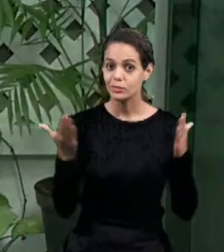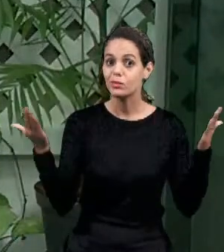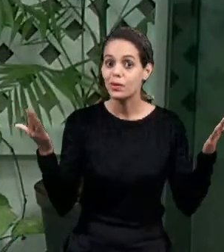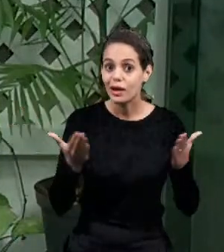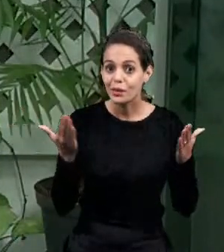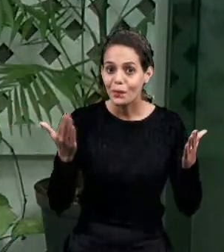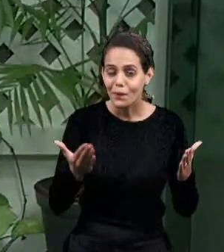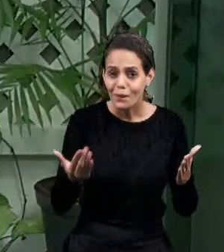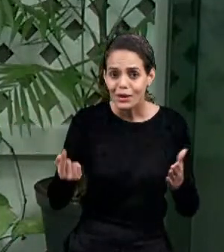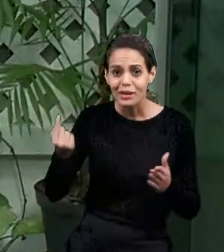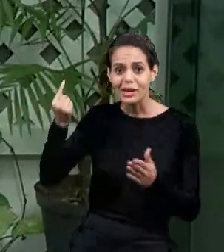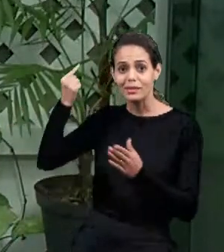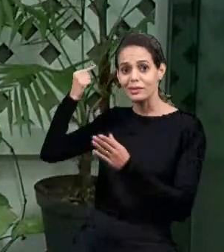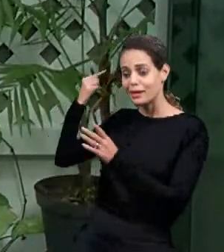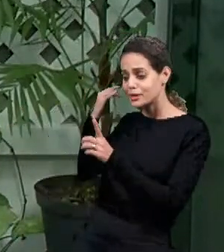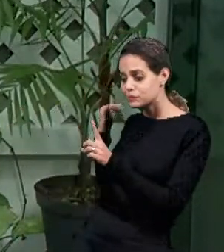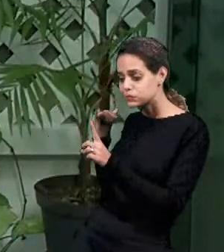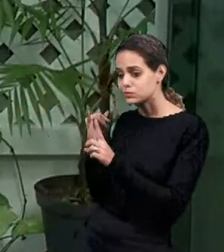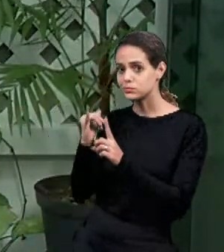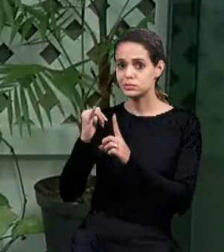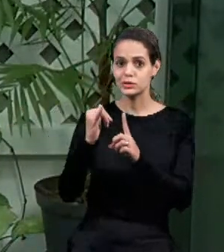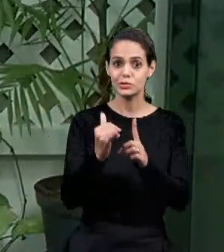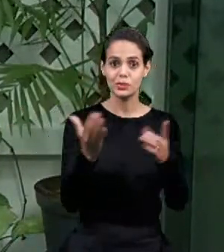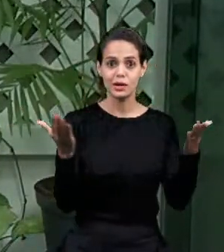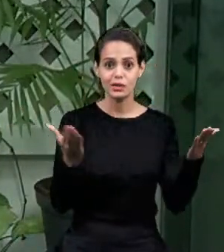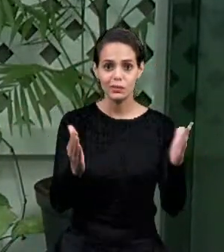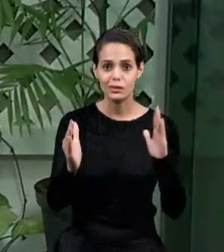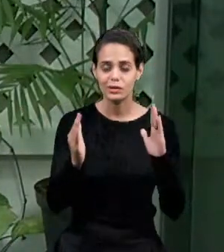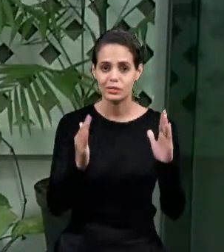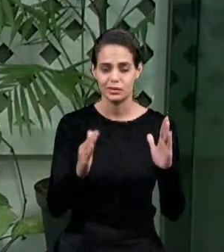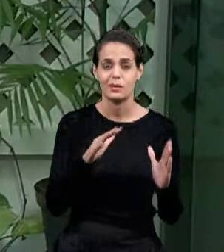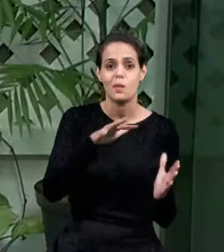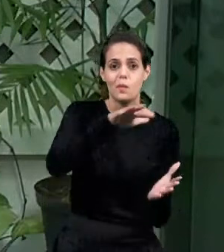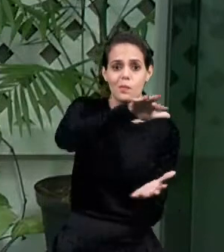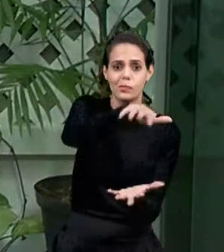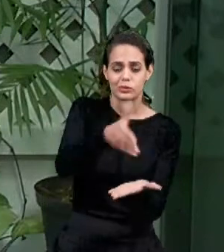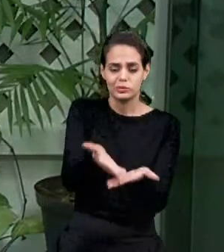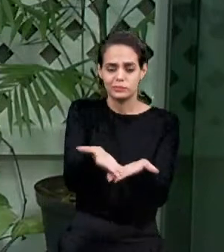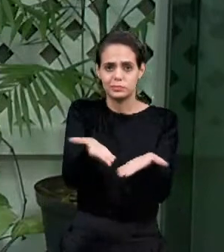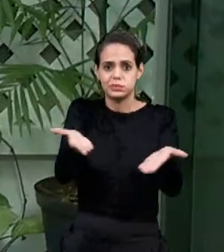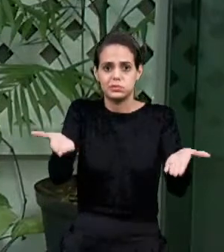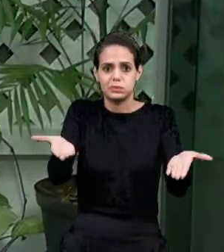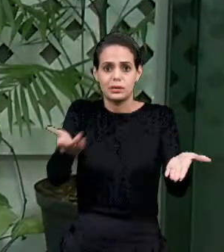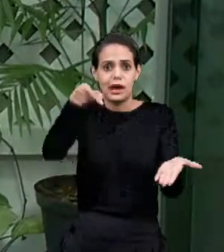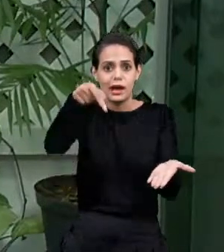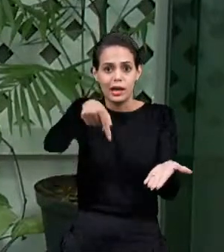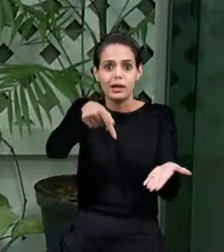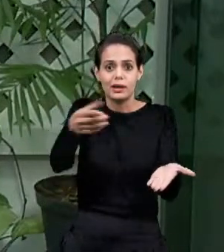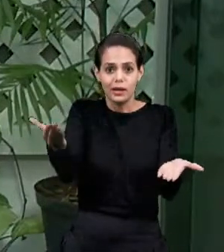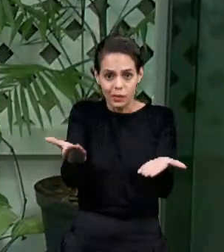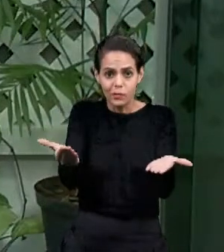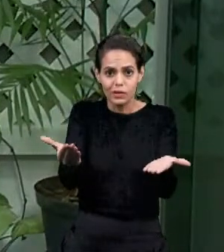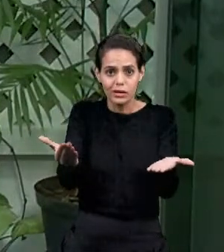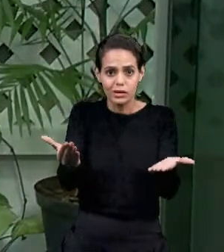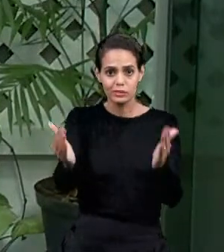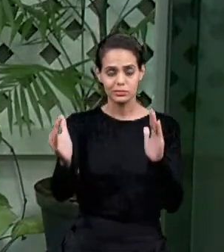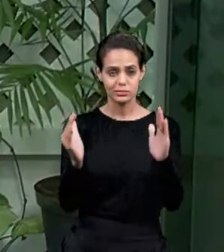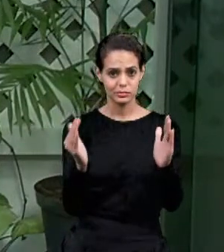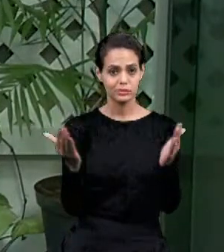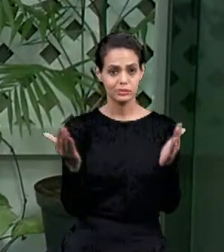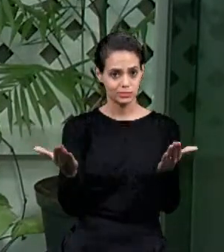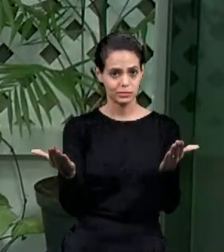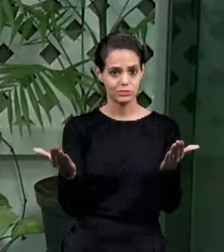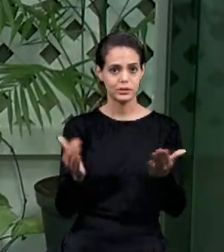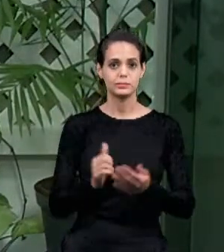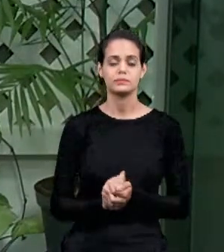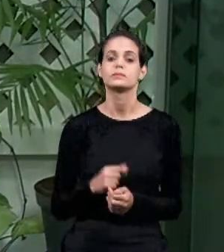vendo a situação que o mundo estaria nesse tempo que nós estamos vivendo. E nós vamos ver na